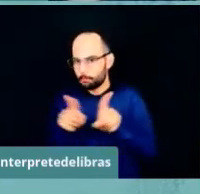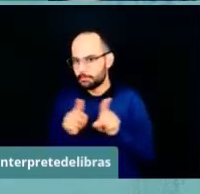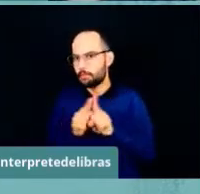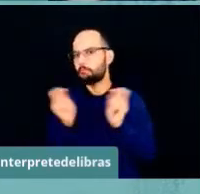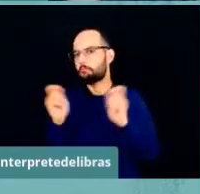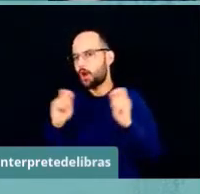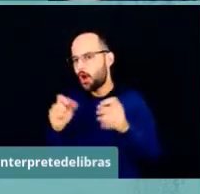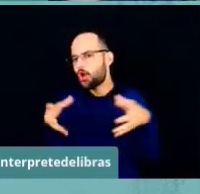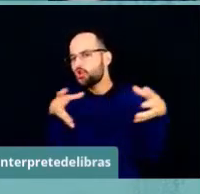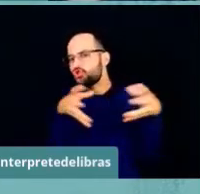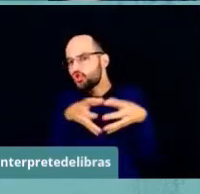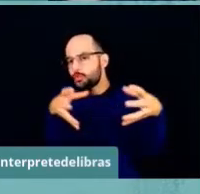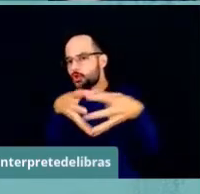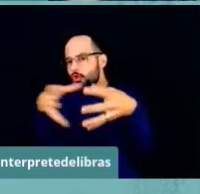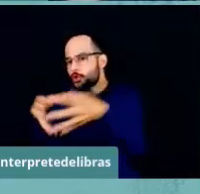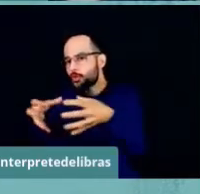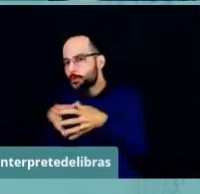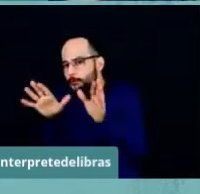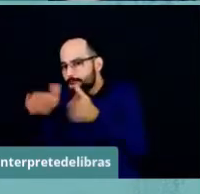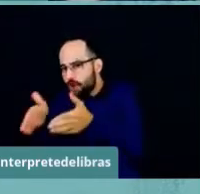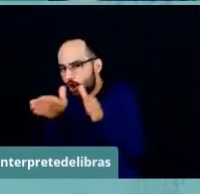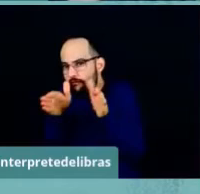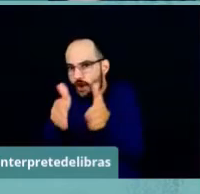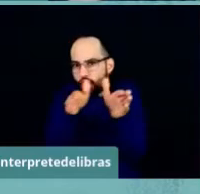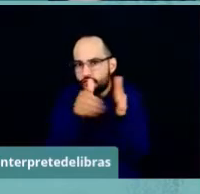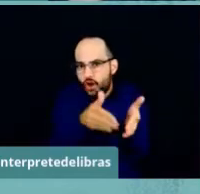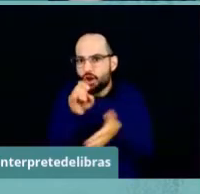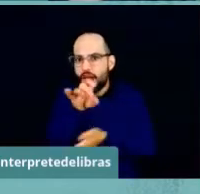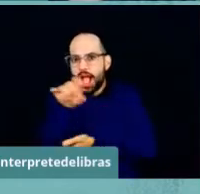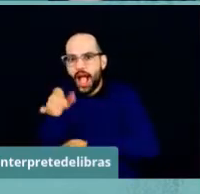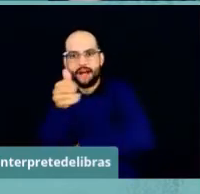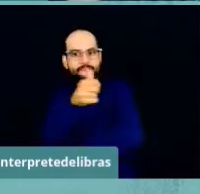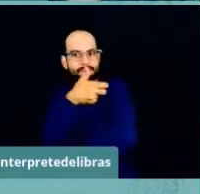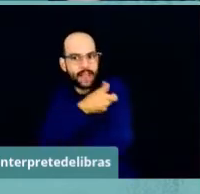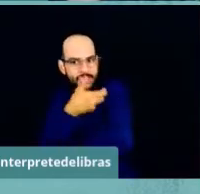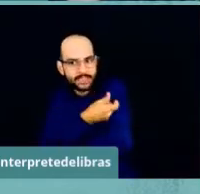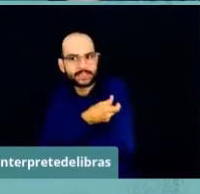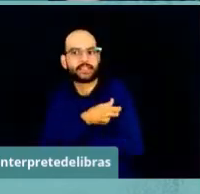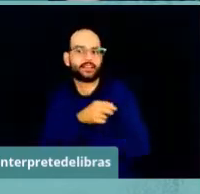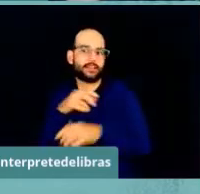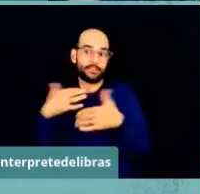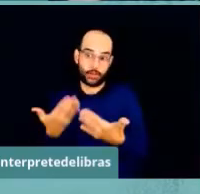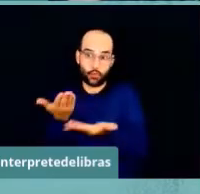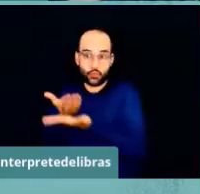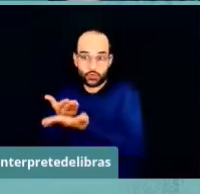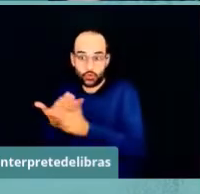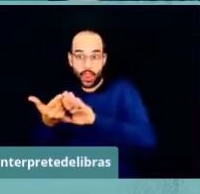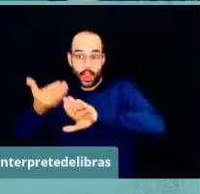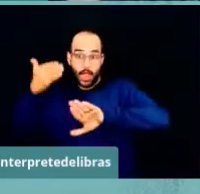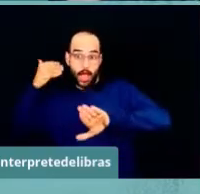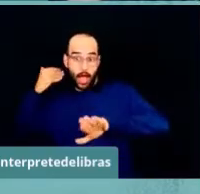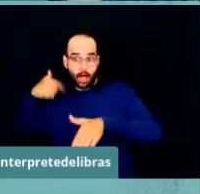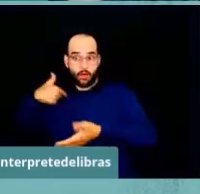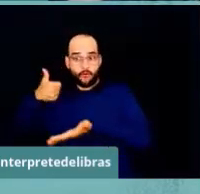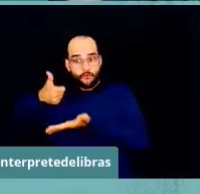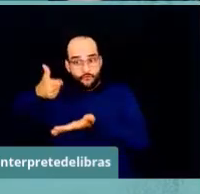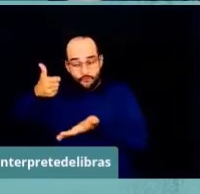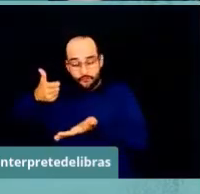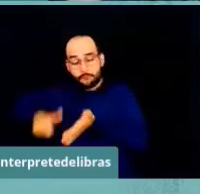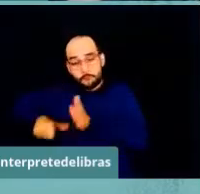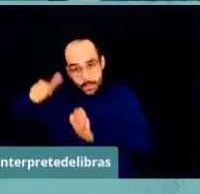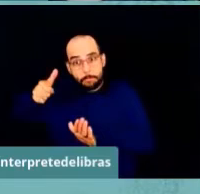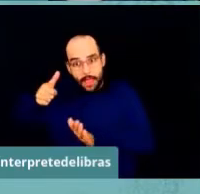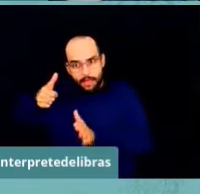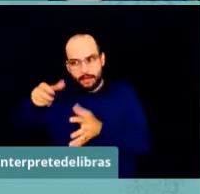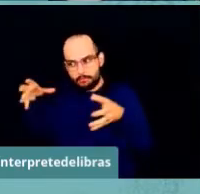os grupos específicos para aquela vacina. Então, provavelmente, lá no estudo de fase 1, eu pego um grupo